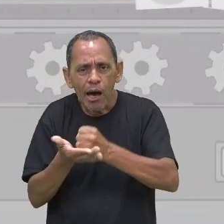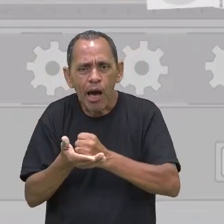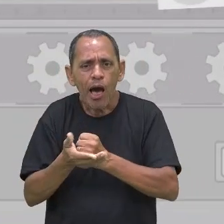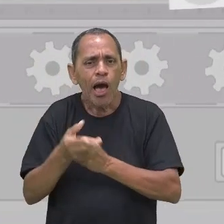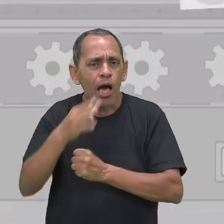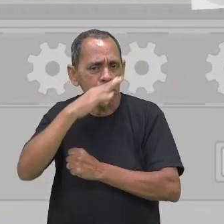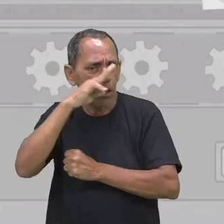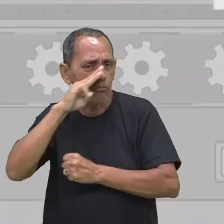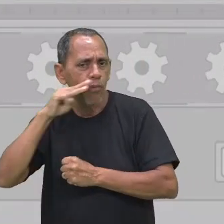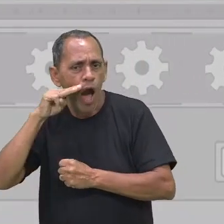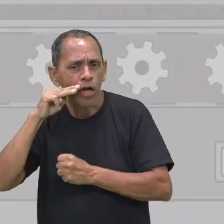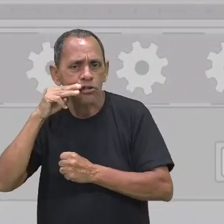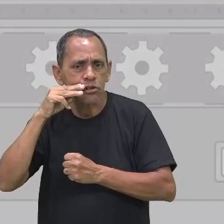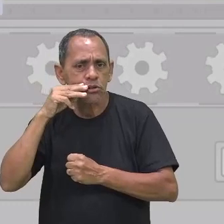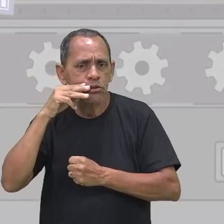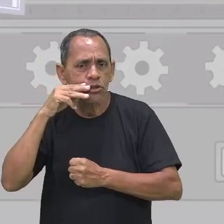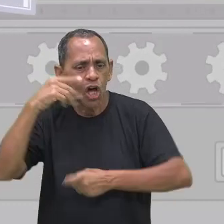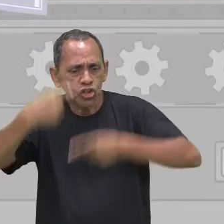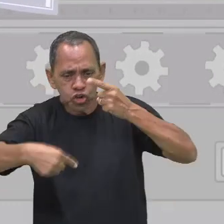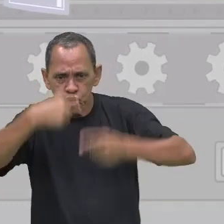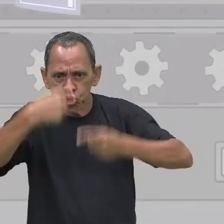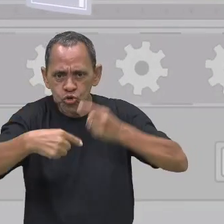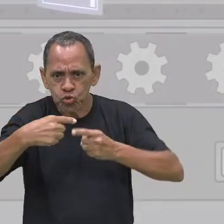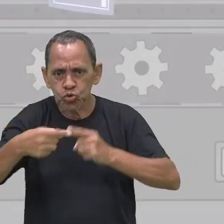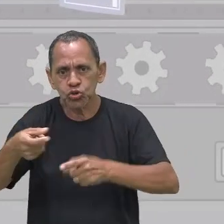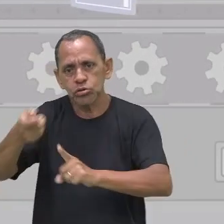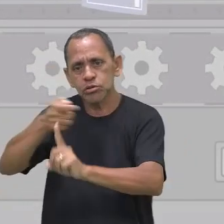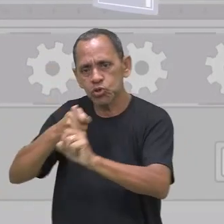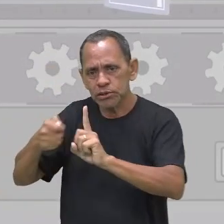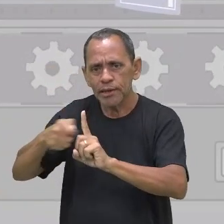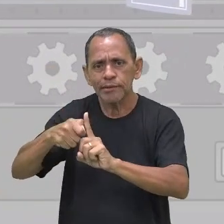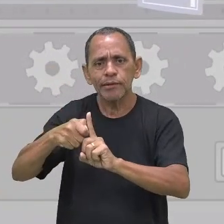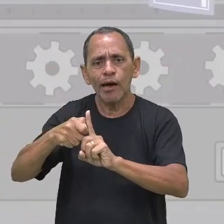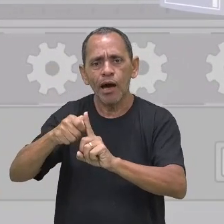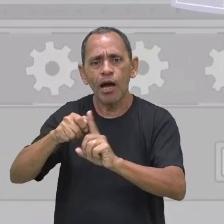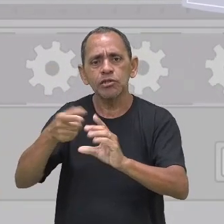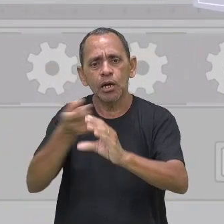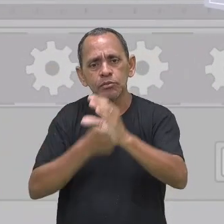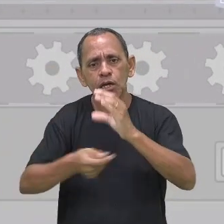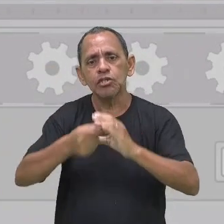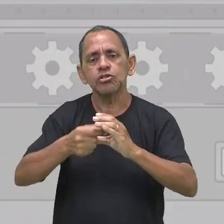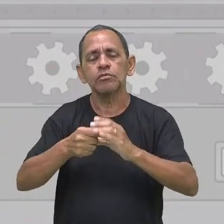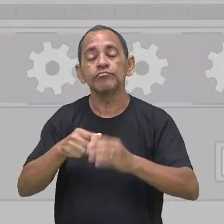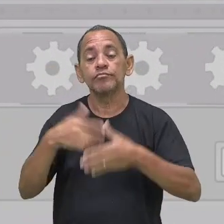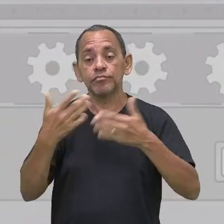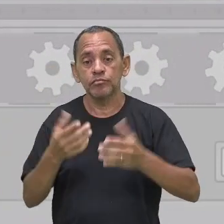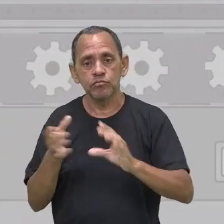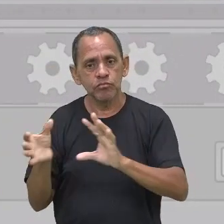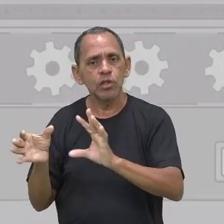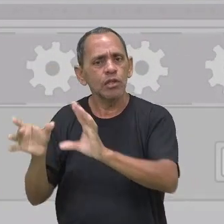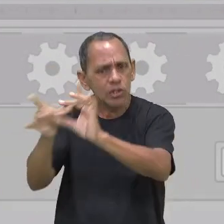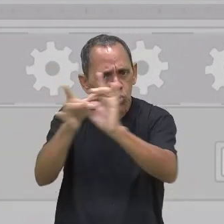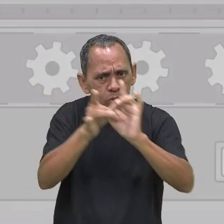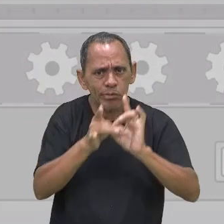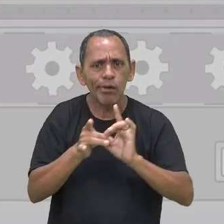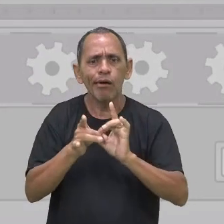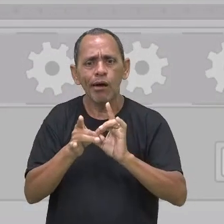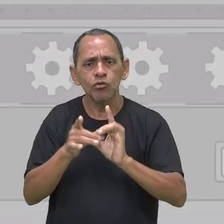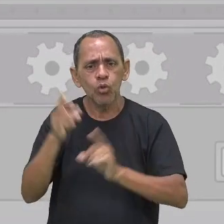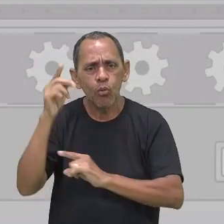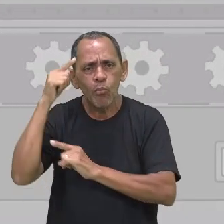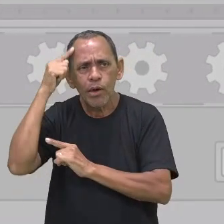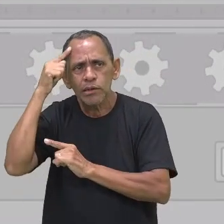essa sociedade que está aí, que é a sociedade capitalista. Então, é nesse contexto que eles vão, então,